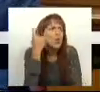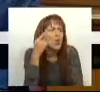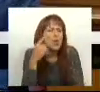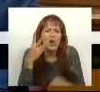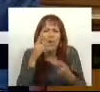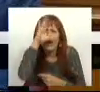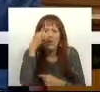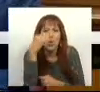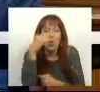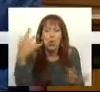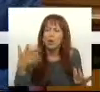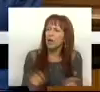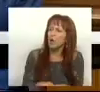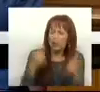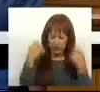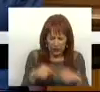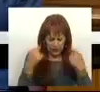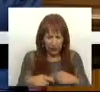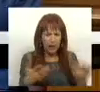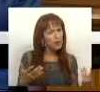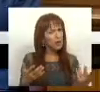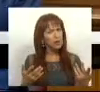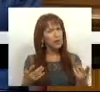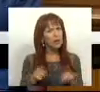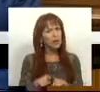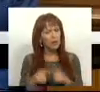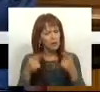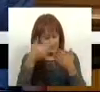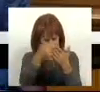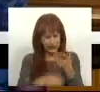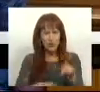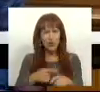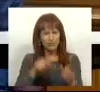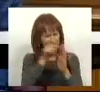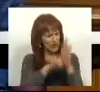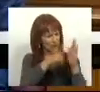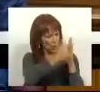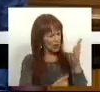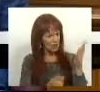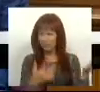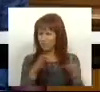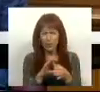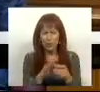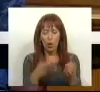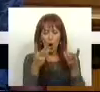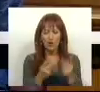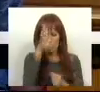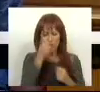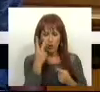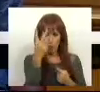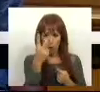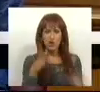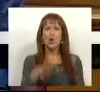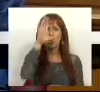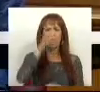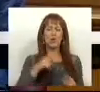único Orçamento de Estado que não contivesse, que se contivesse dentro das normas constitucionais. Em dois Orçamentos de Estado, o